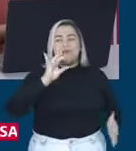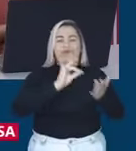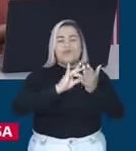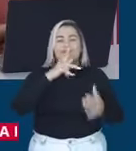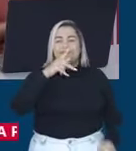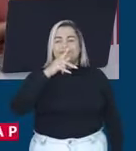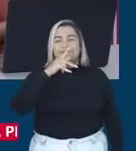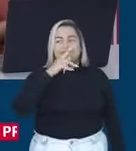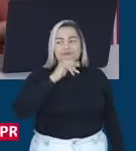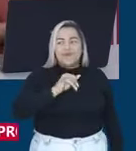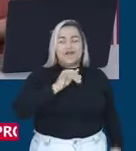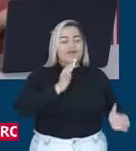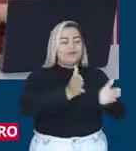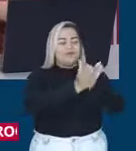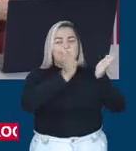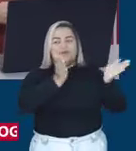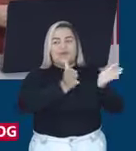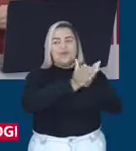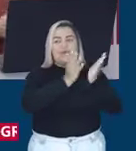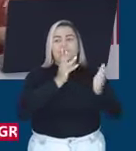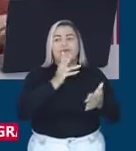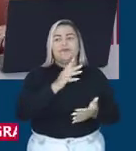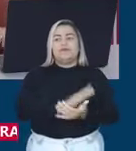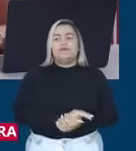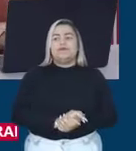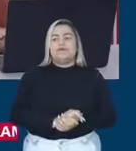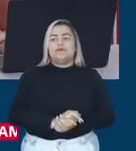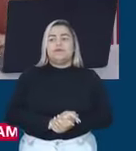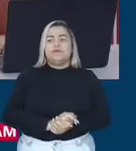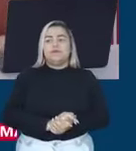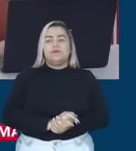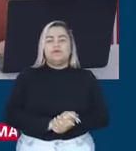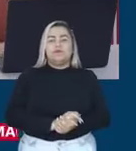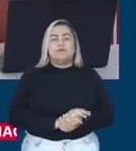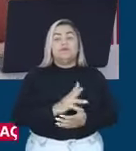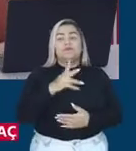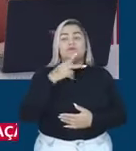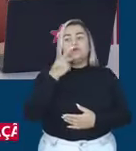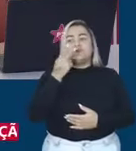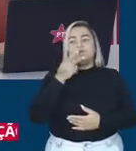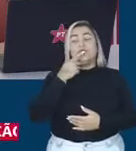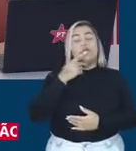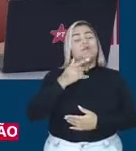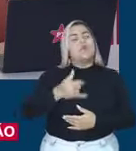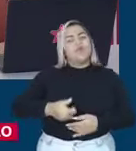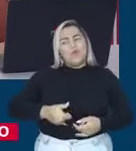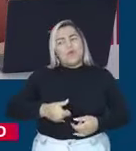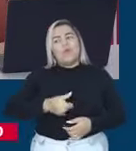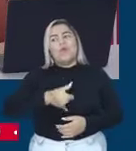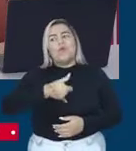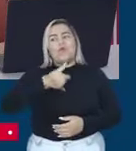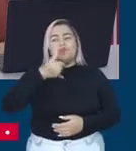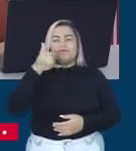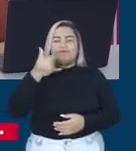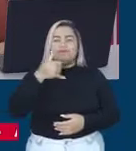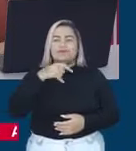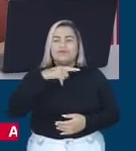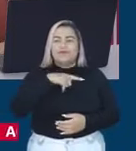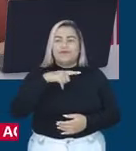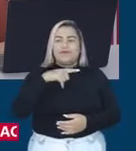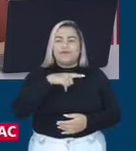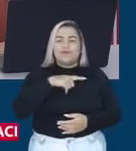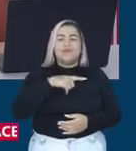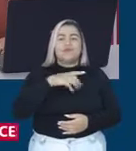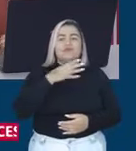Veja aqui, Antônia. Mas deixa eu te contar uma, posso contar no segundo? Pode, Eu tenho claro. muito orgulho de ter recebido o título de cidadão